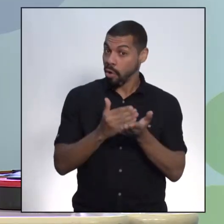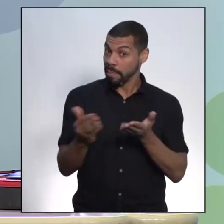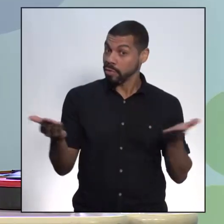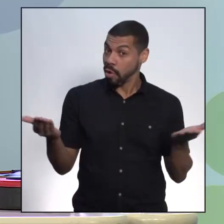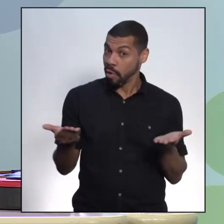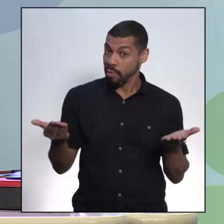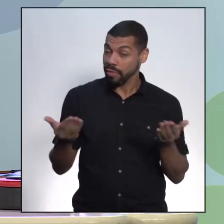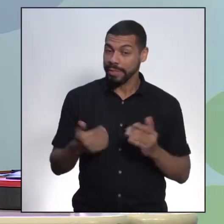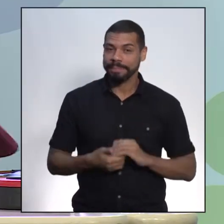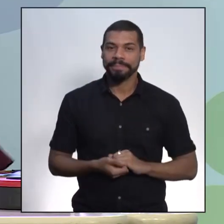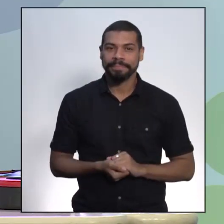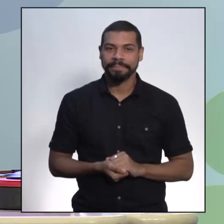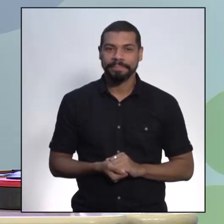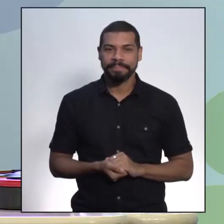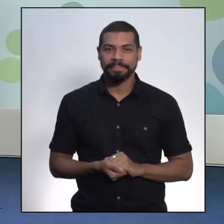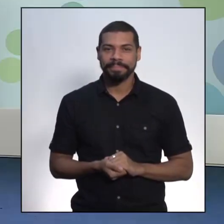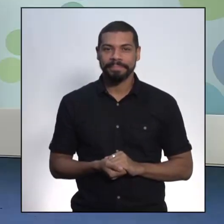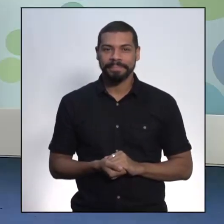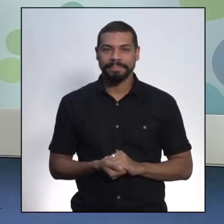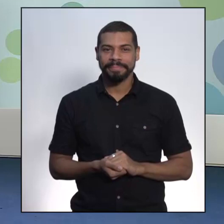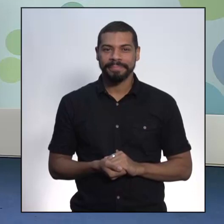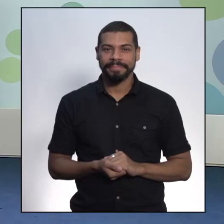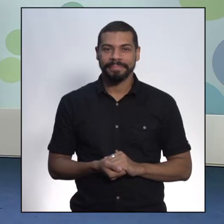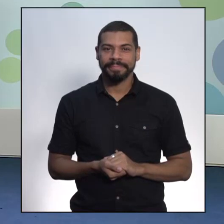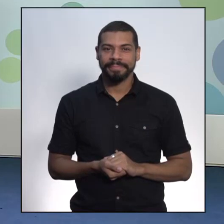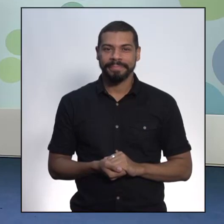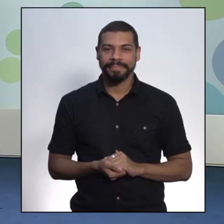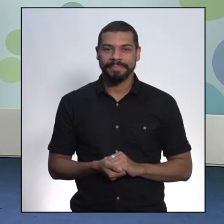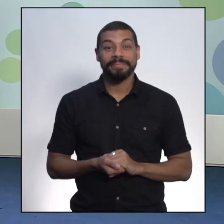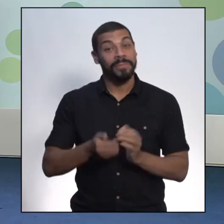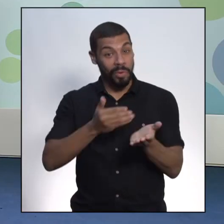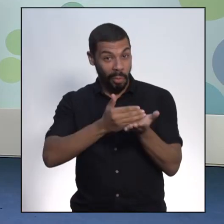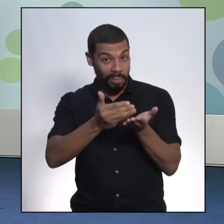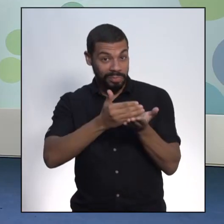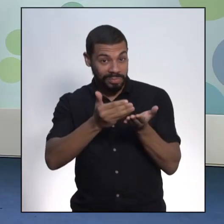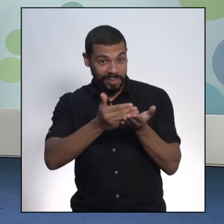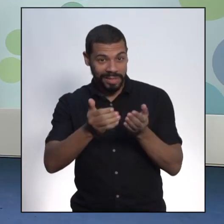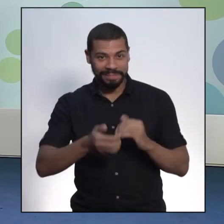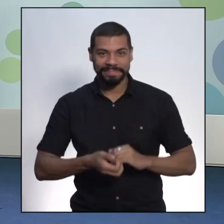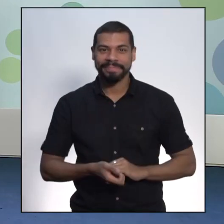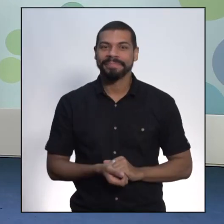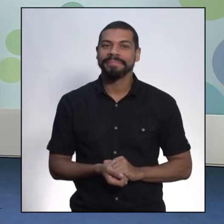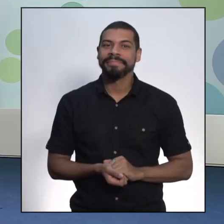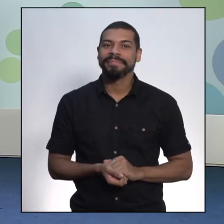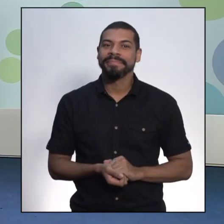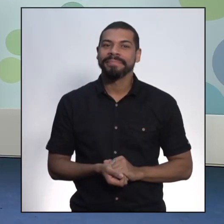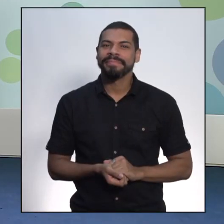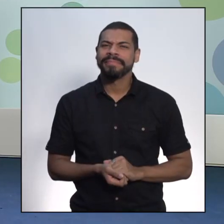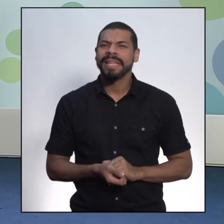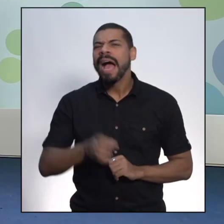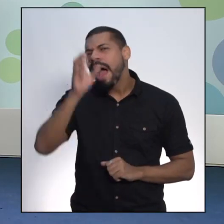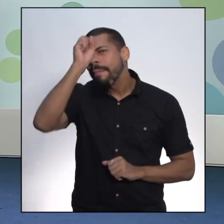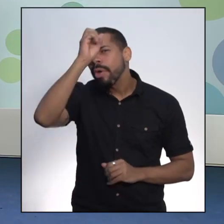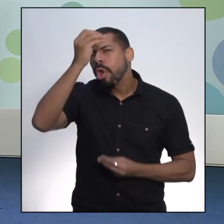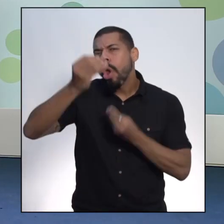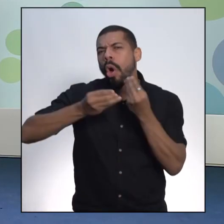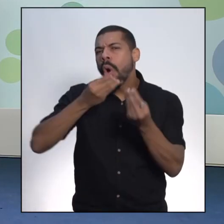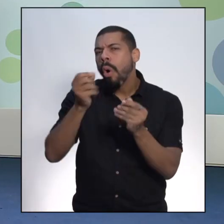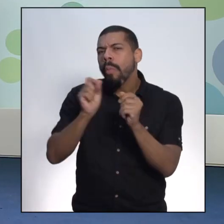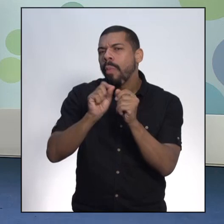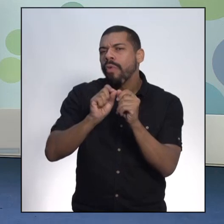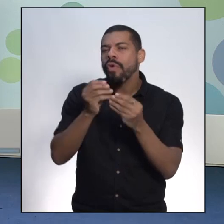de hoje, o PPT, nós vamos começar trabalhando no Aprendendo a Fazer, né? Que é algo